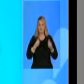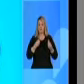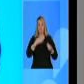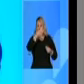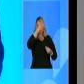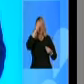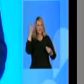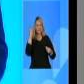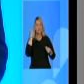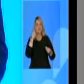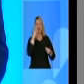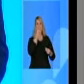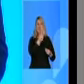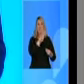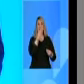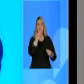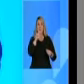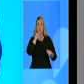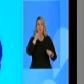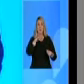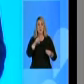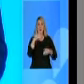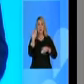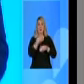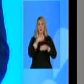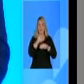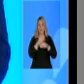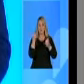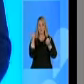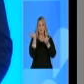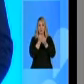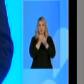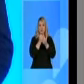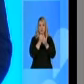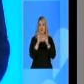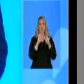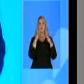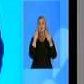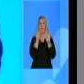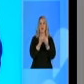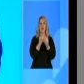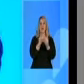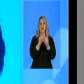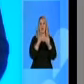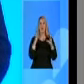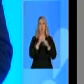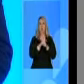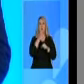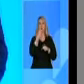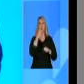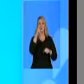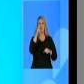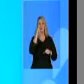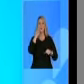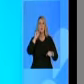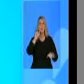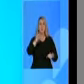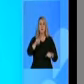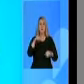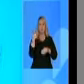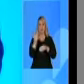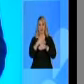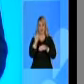tem 33 mil táxis, com os auxiliares são 66 mil, com as famílias são 250 mil taxistas. O